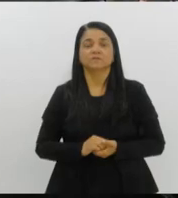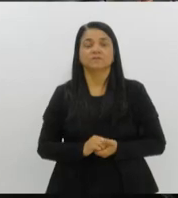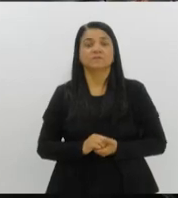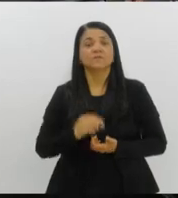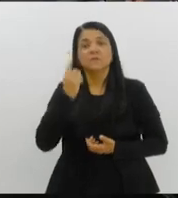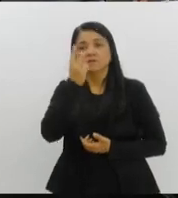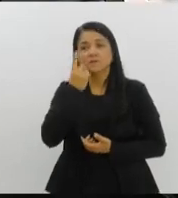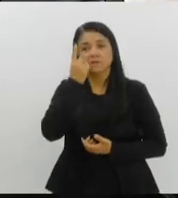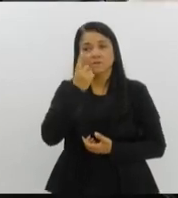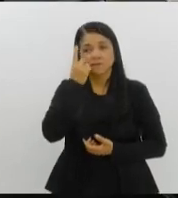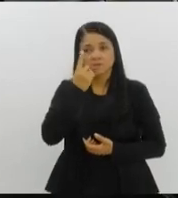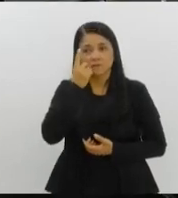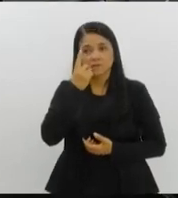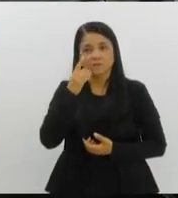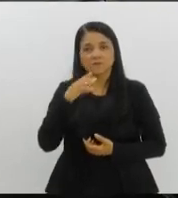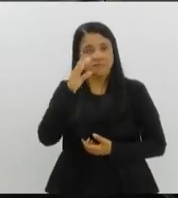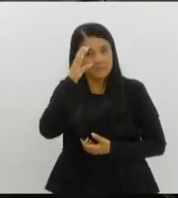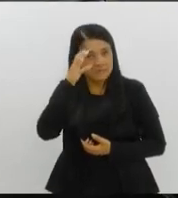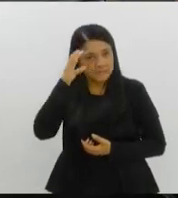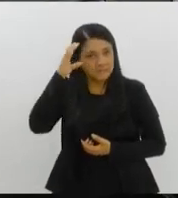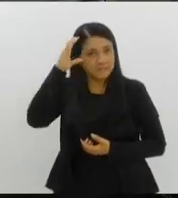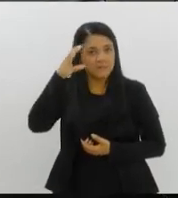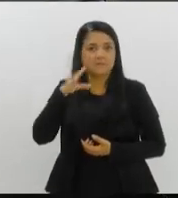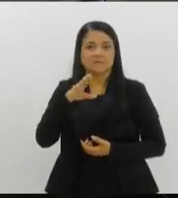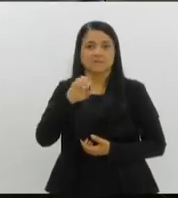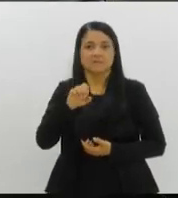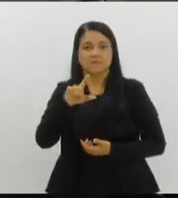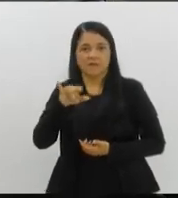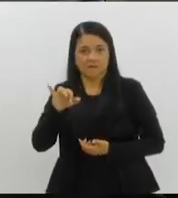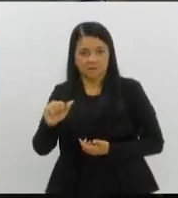Deputada Célia Jordão.